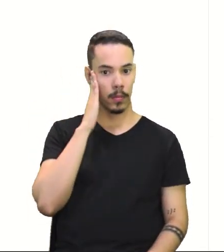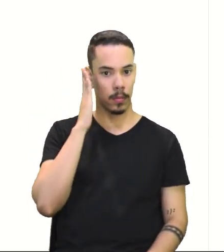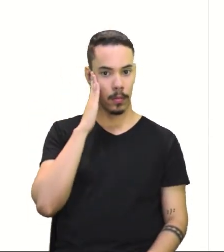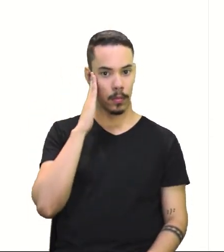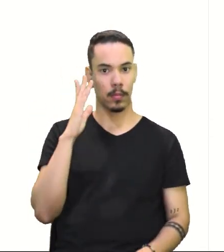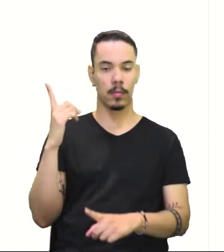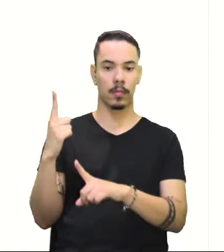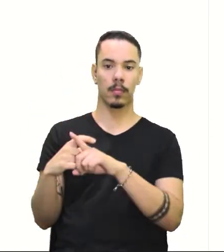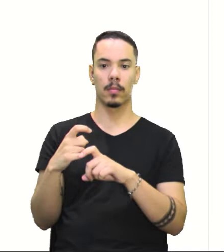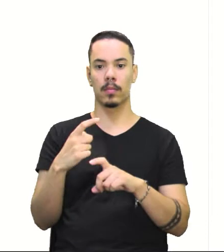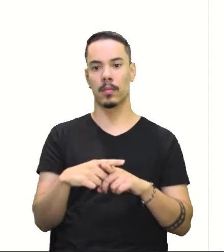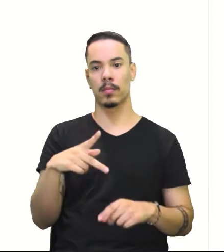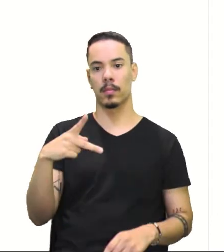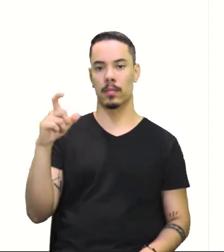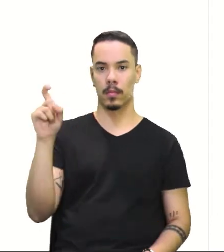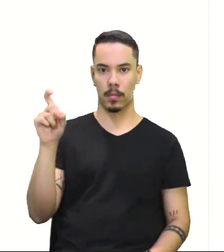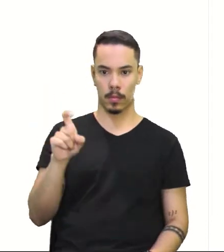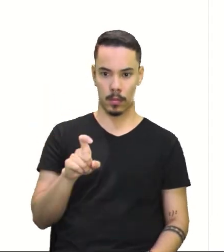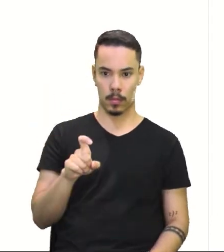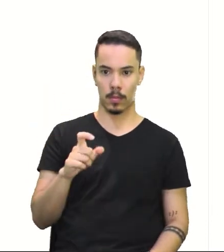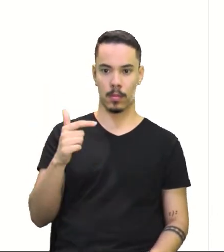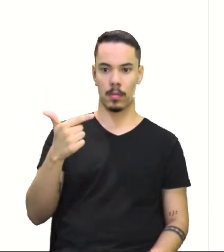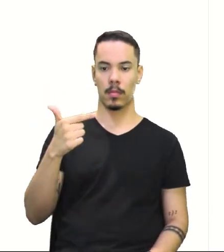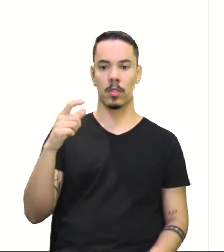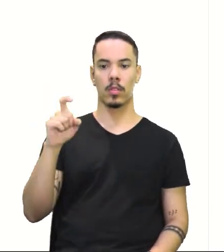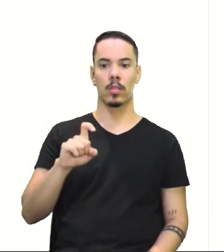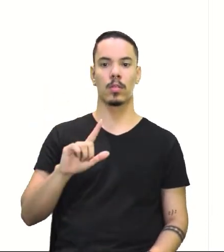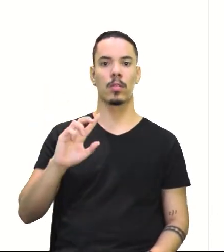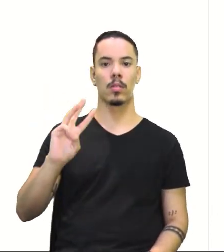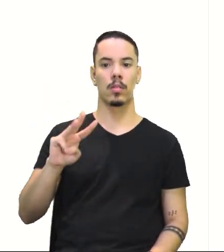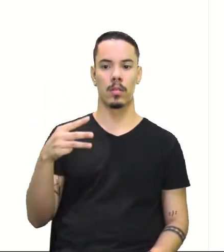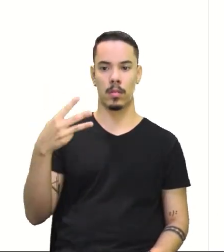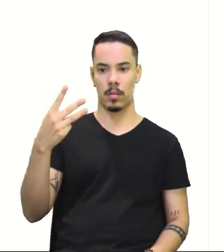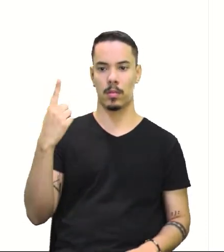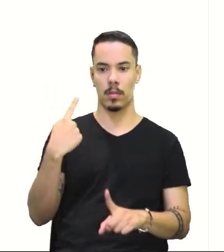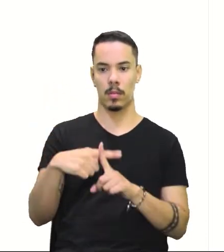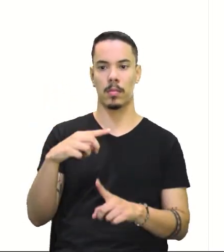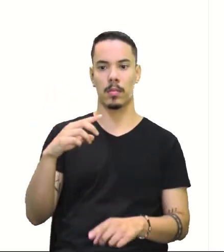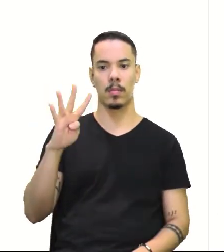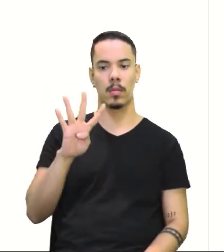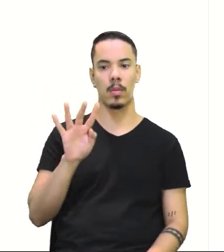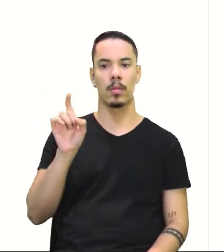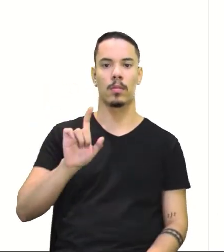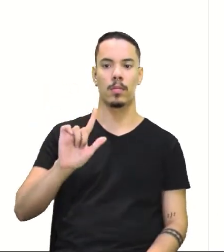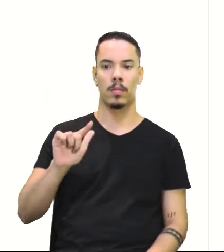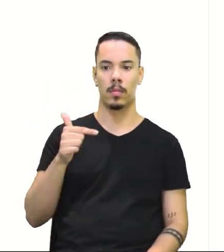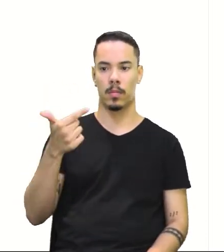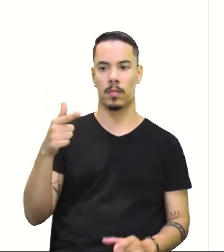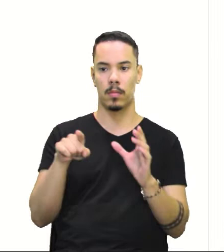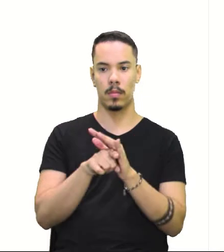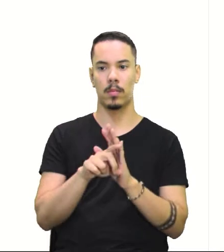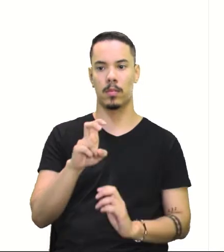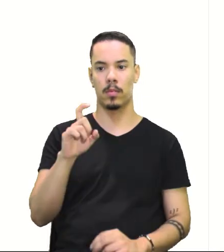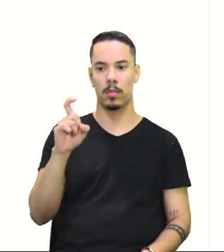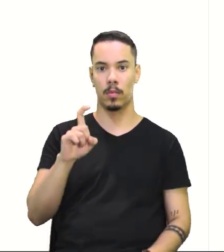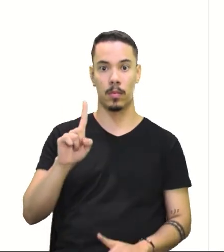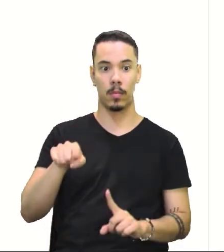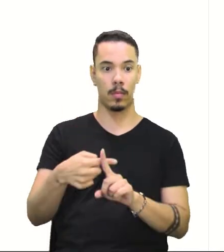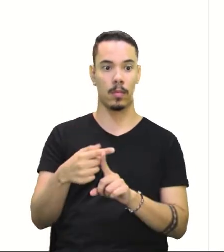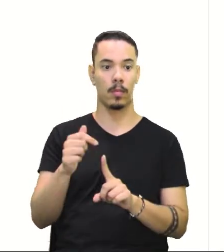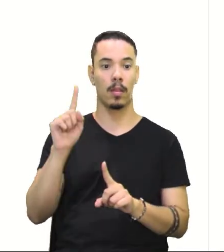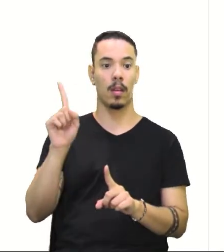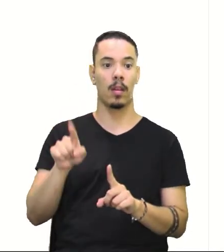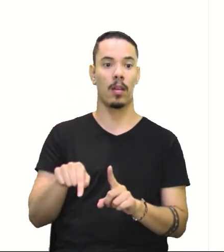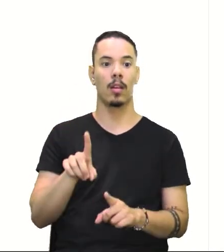de x, 2x ao cubo mais 4x ao quadrado menos 5x mais A, é divisível por x